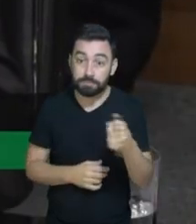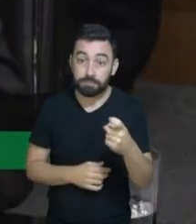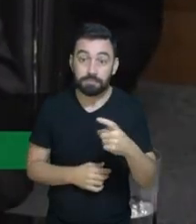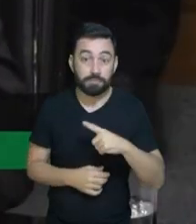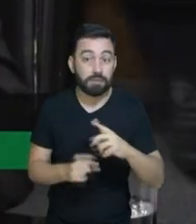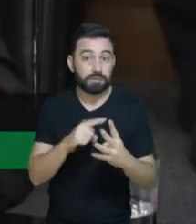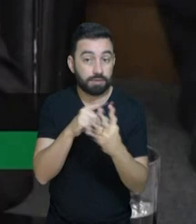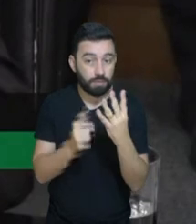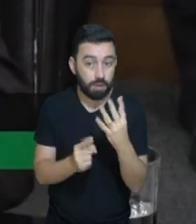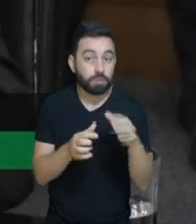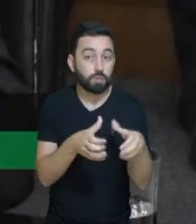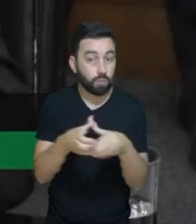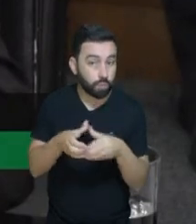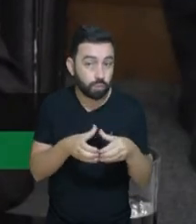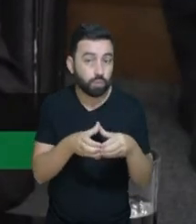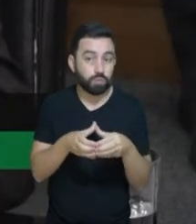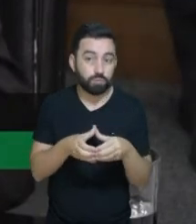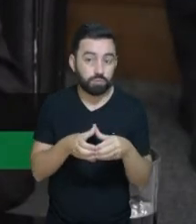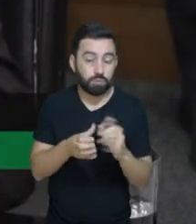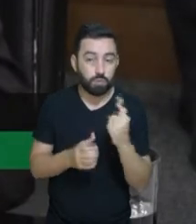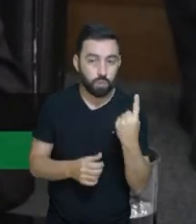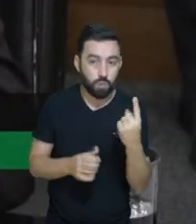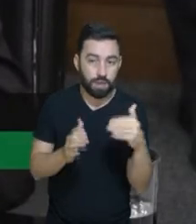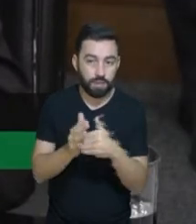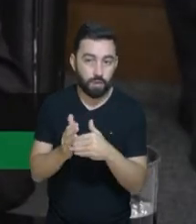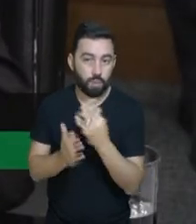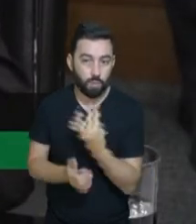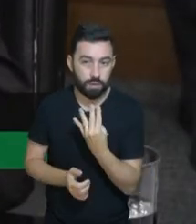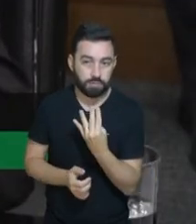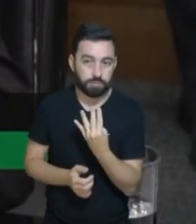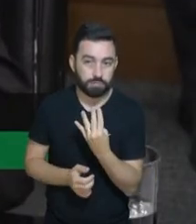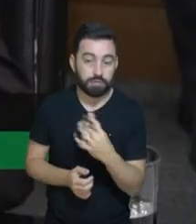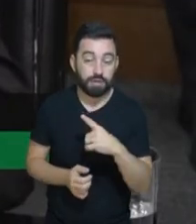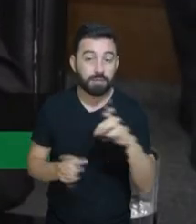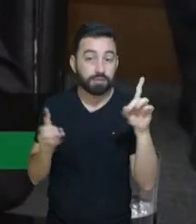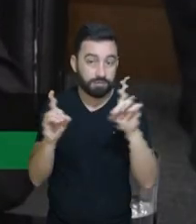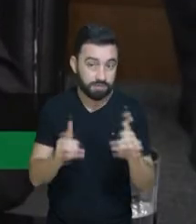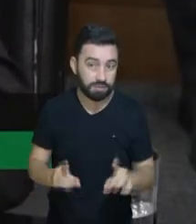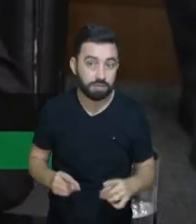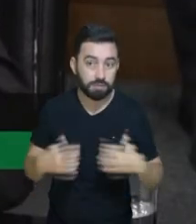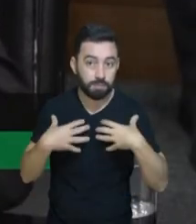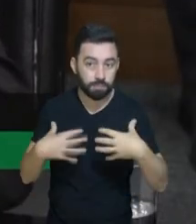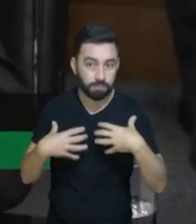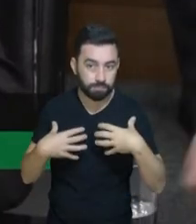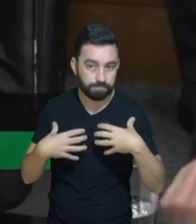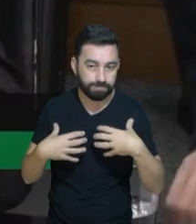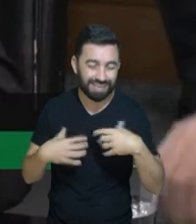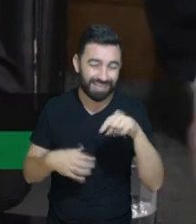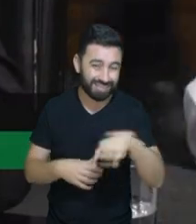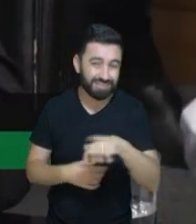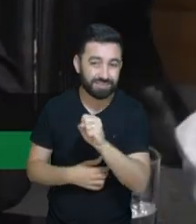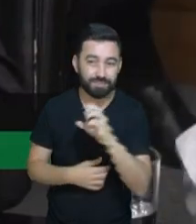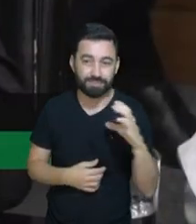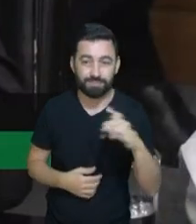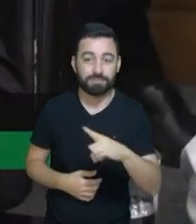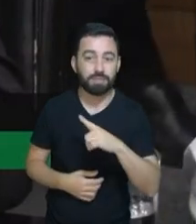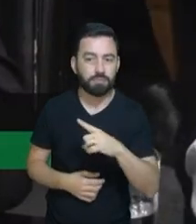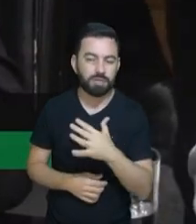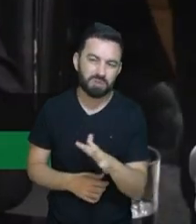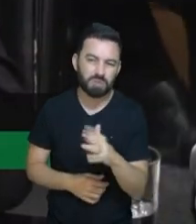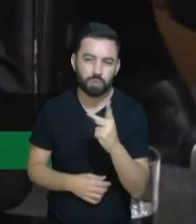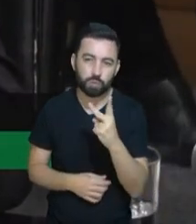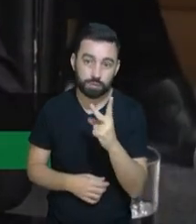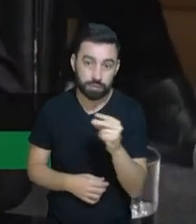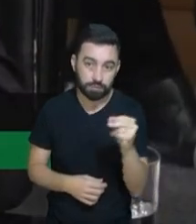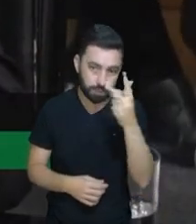quatro grupos do do um ao quatro sobre a questão de deficiência pulmonar né Santa Catarina tem hoje em torno de 200